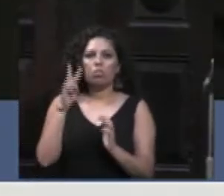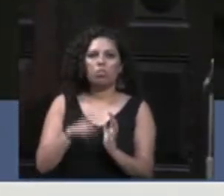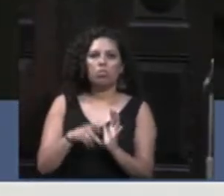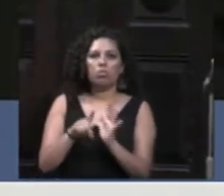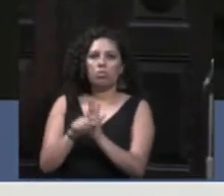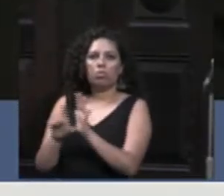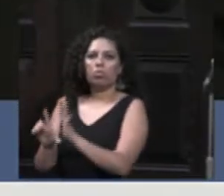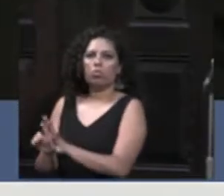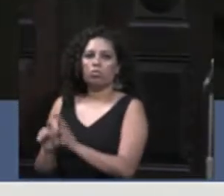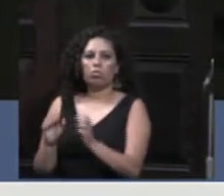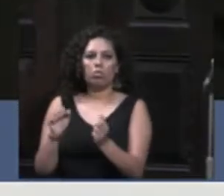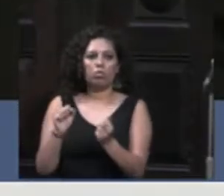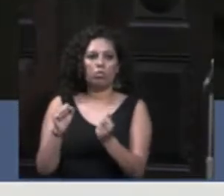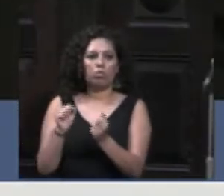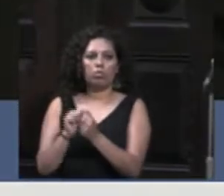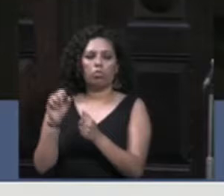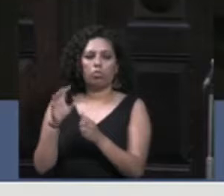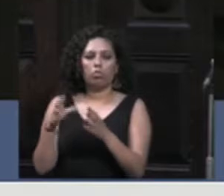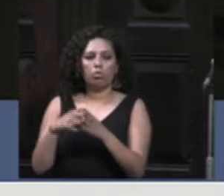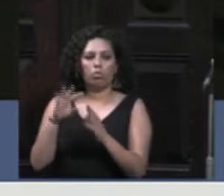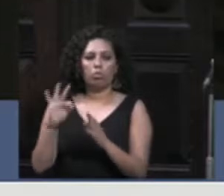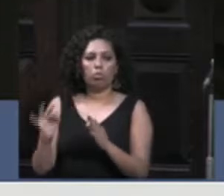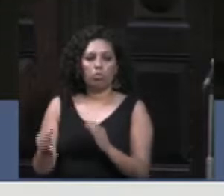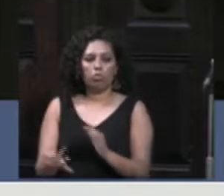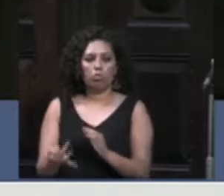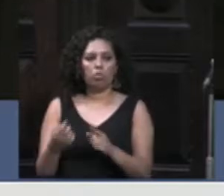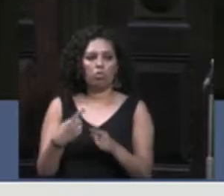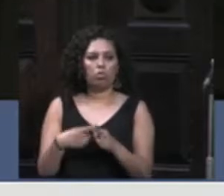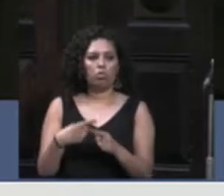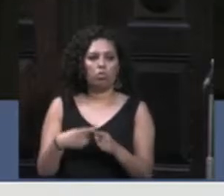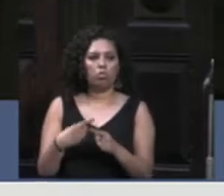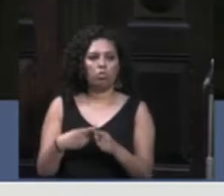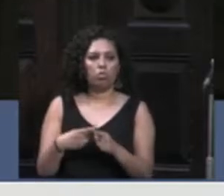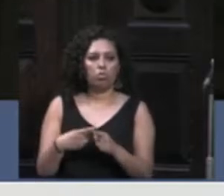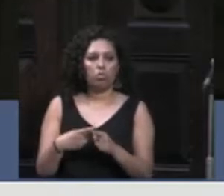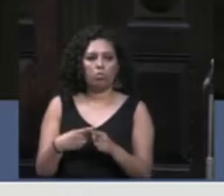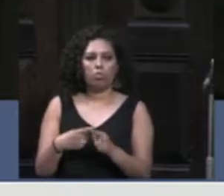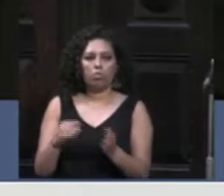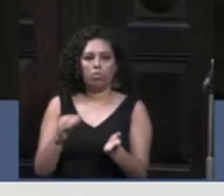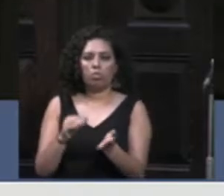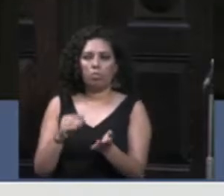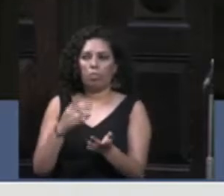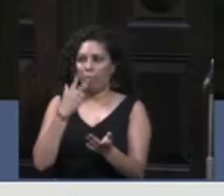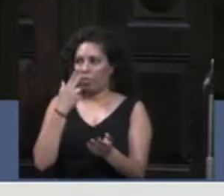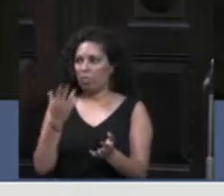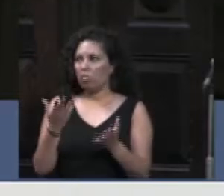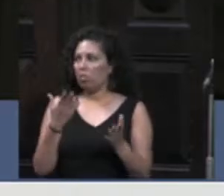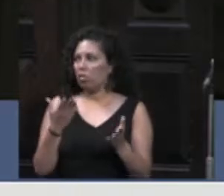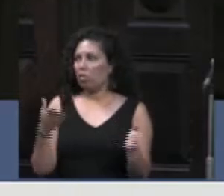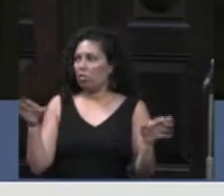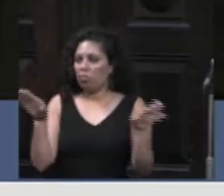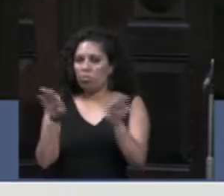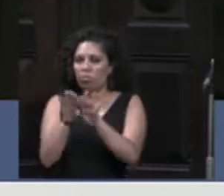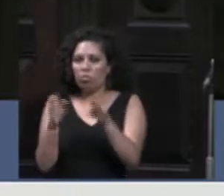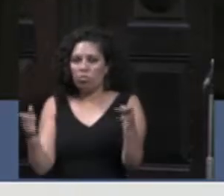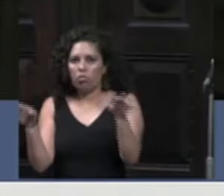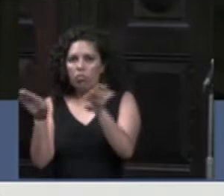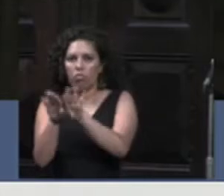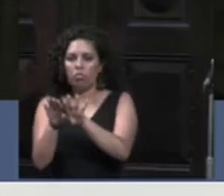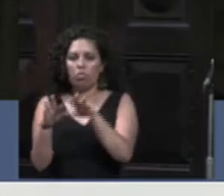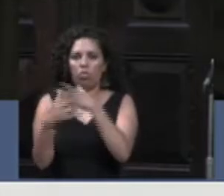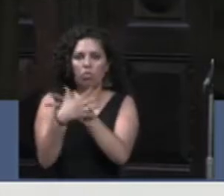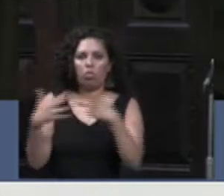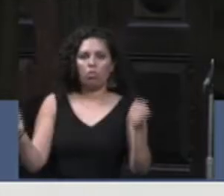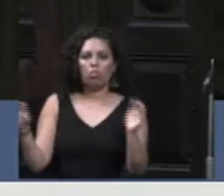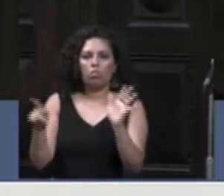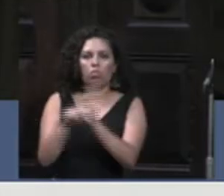Justiça, justamente por conta da iniciativa de fechamento de comarcas pelo interior. Chegou a tentar se fechar 39,